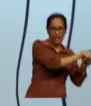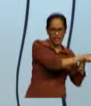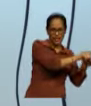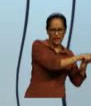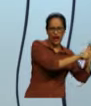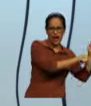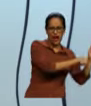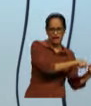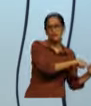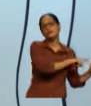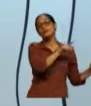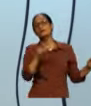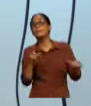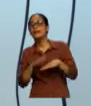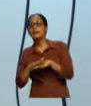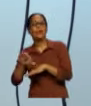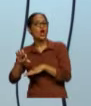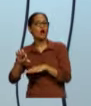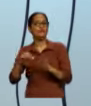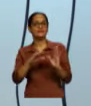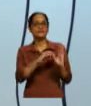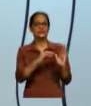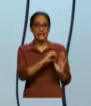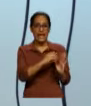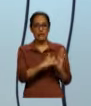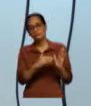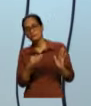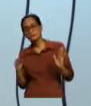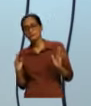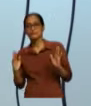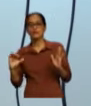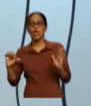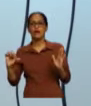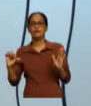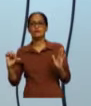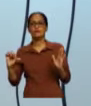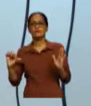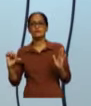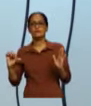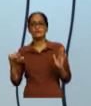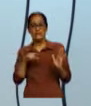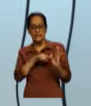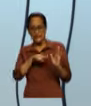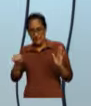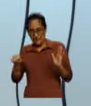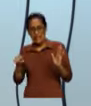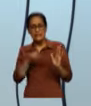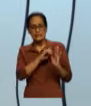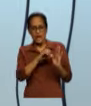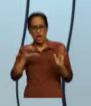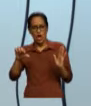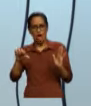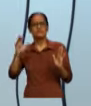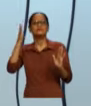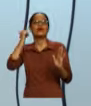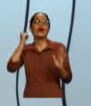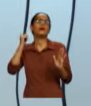alfabeto. Então, com 9 algarismos, a gente consegue escrever todos os números que envolvem a nossa